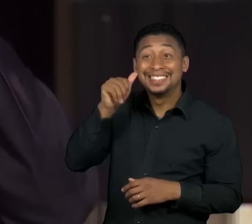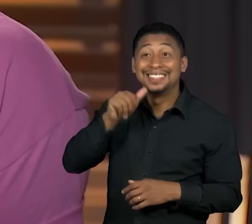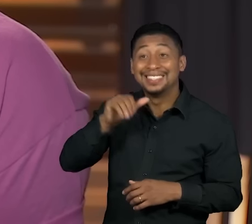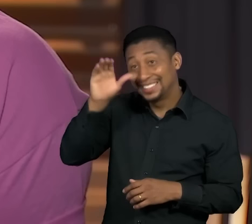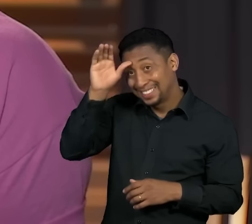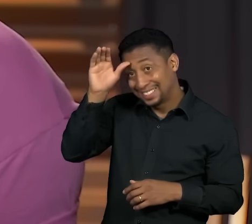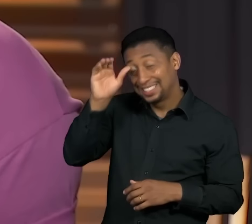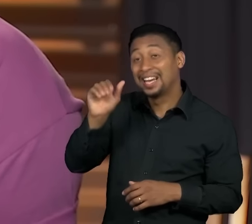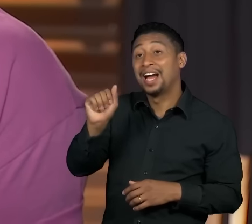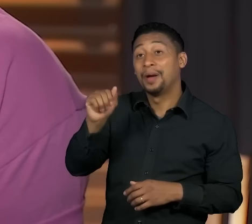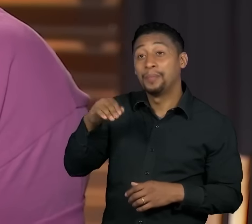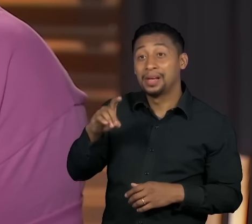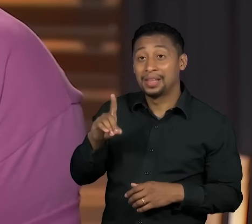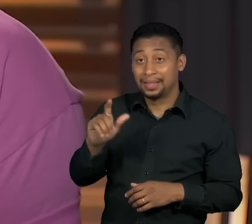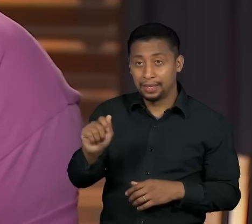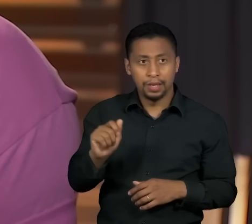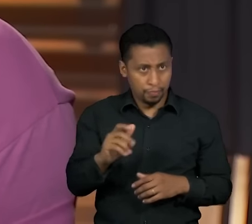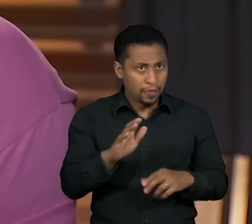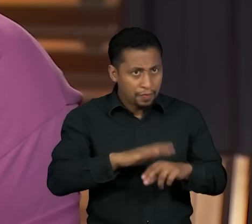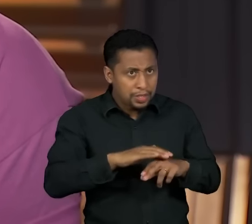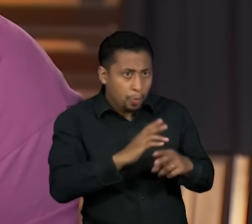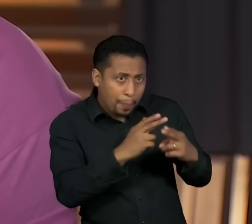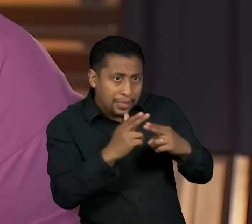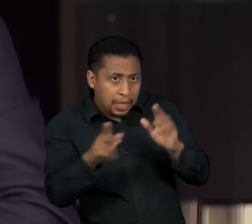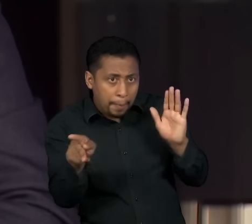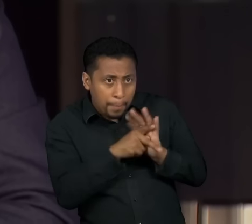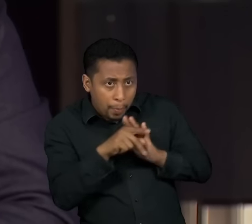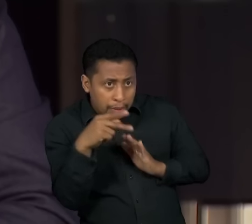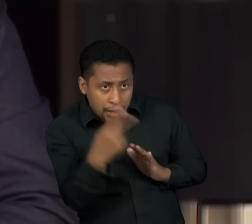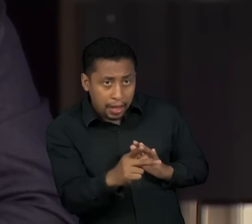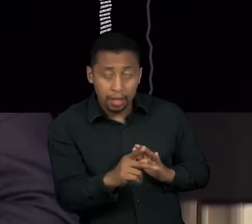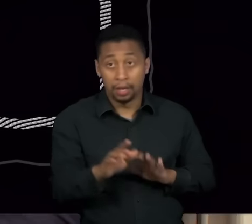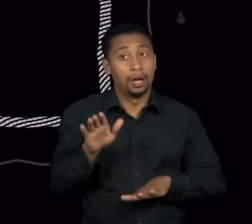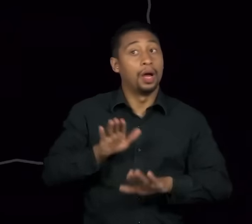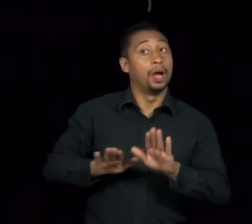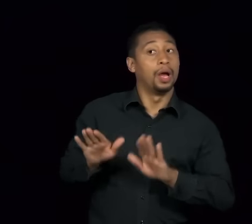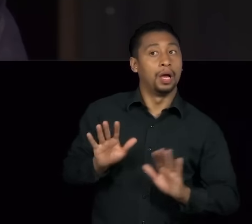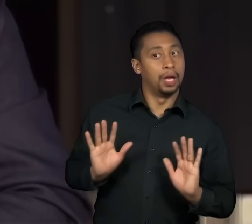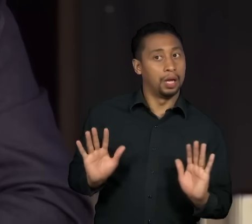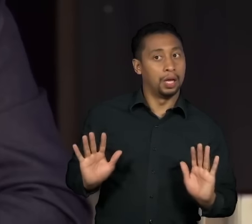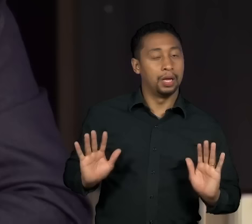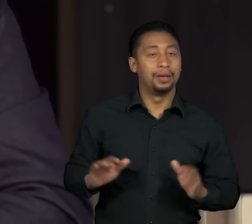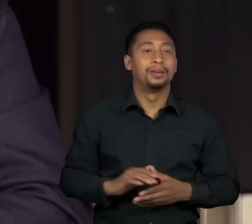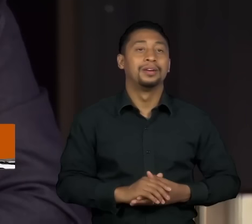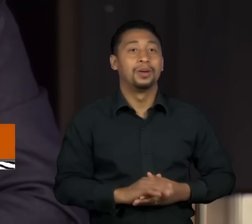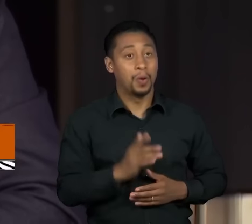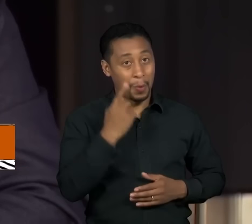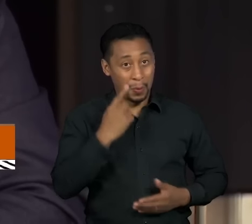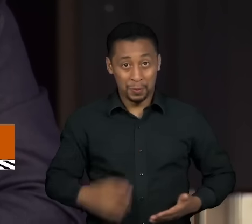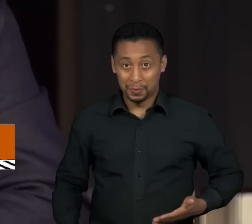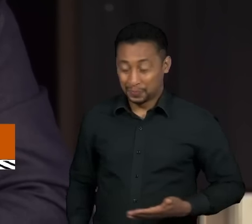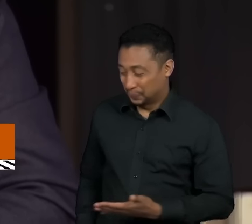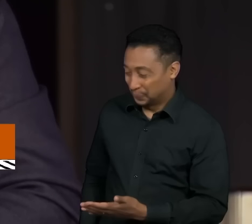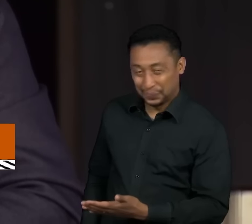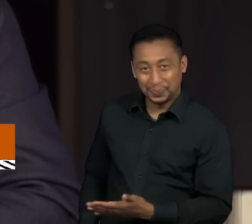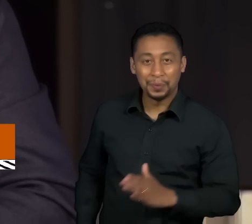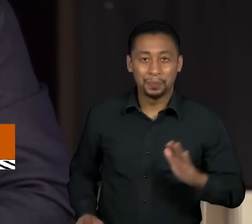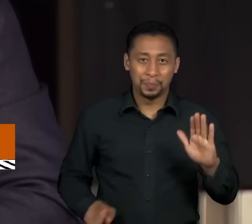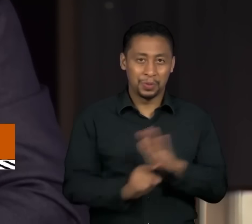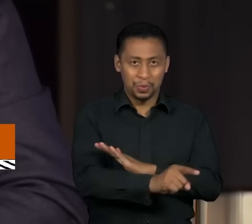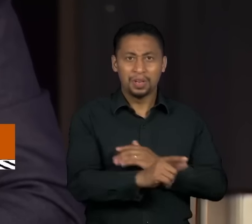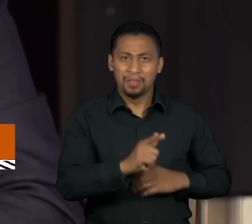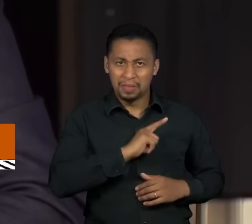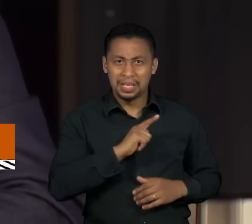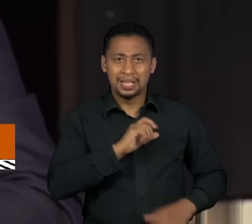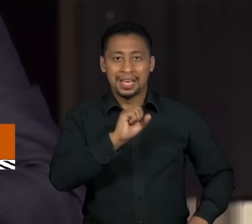vamos com calma. Hã? Vamos com calma. Não, É pro Aliás, tem aqui, ó. A Riane Brito vai ter spin-off